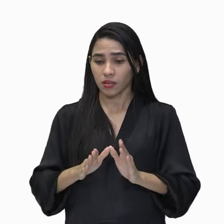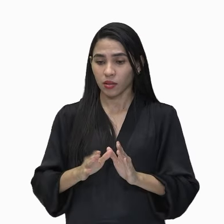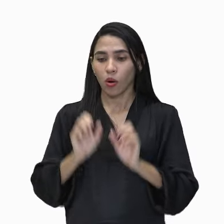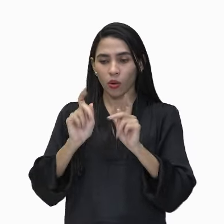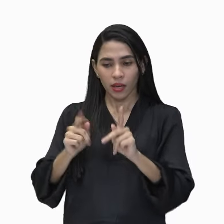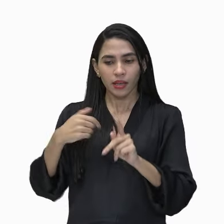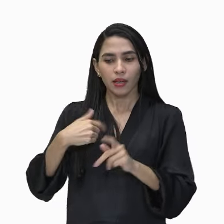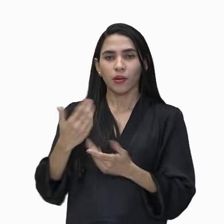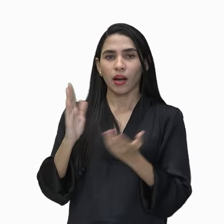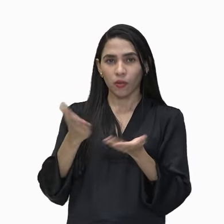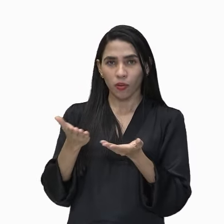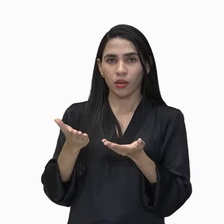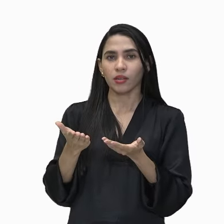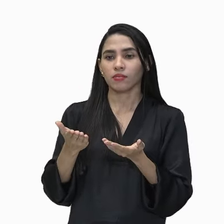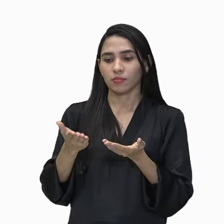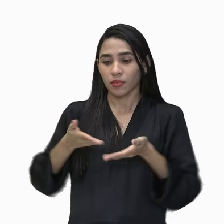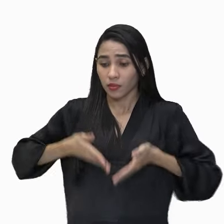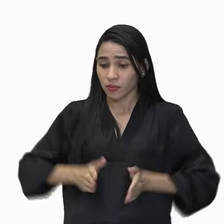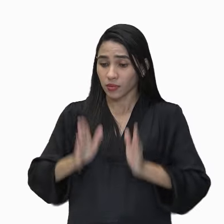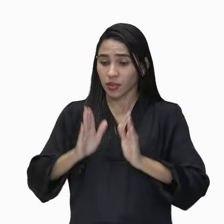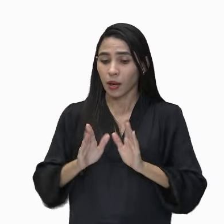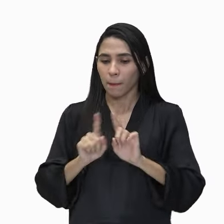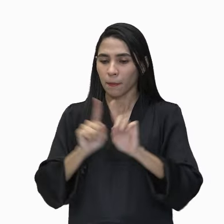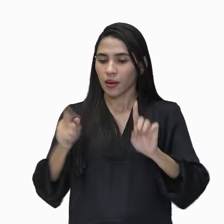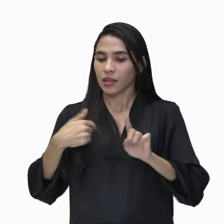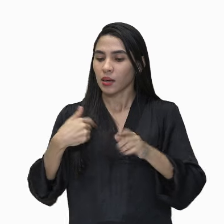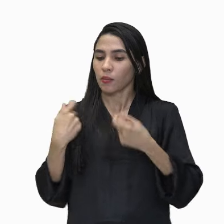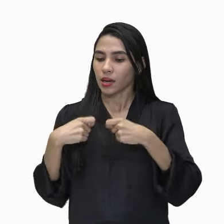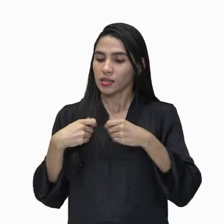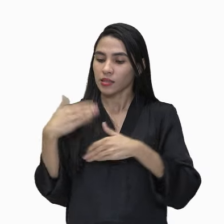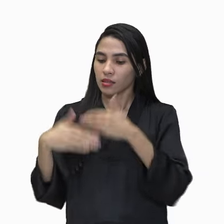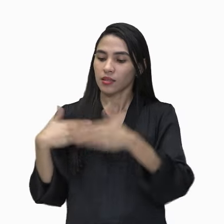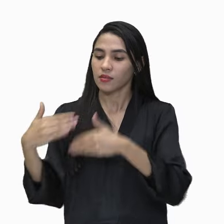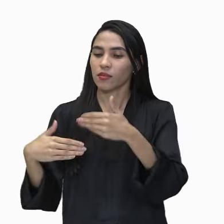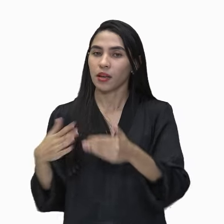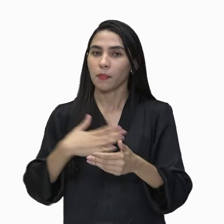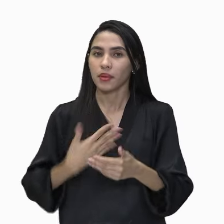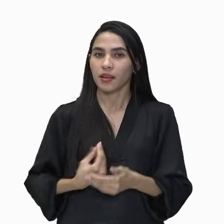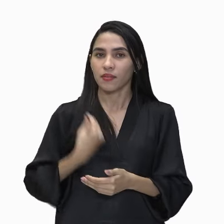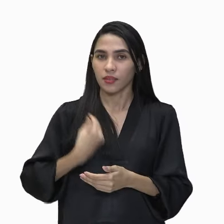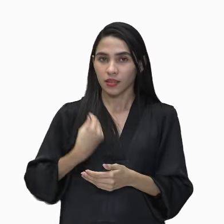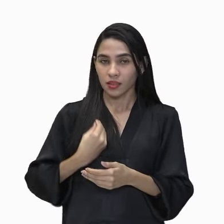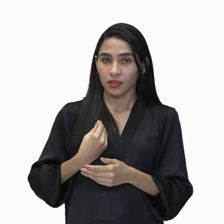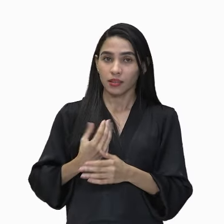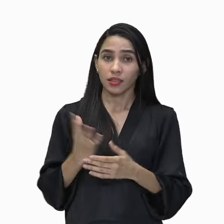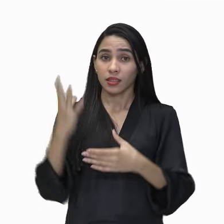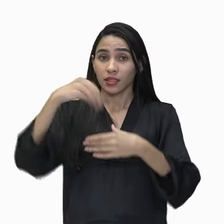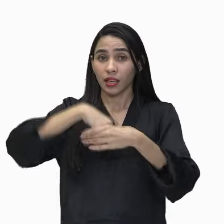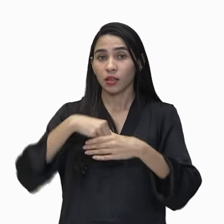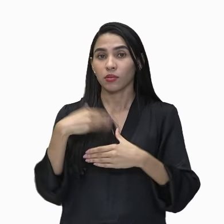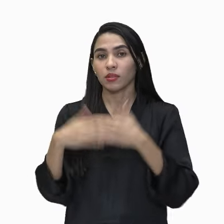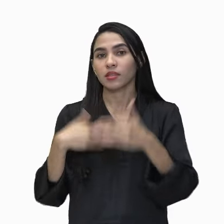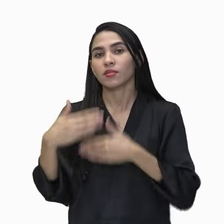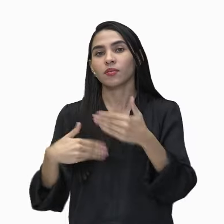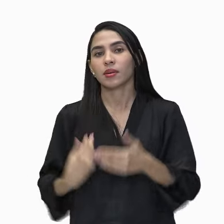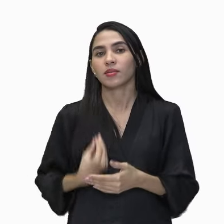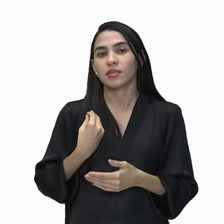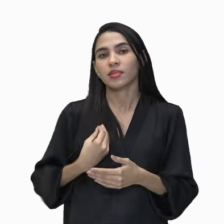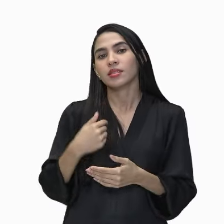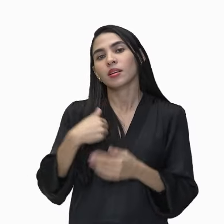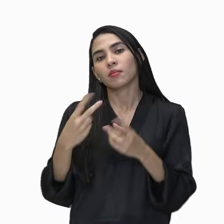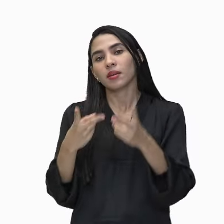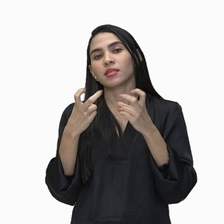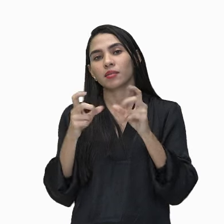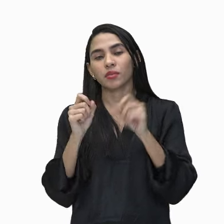minha existência, agora eu tenho que desenvolver a minha existência e dentro desse desenvolvimento da existência eu vou